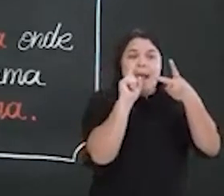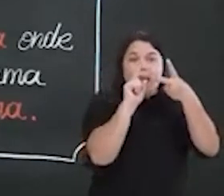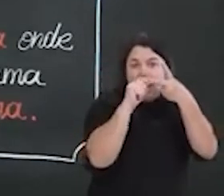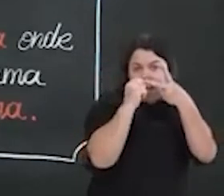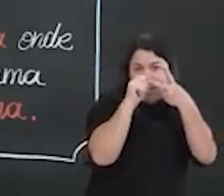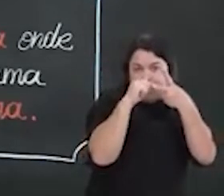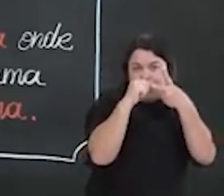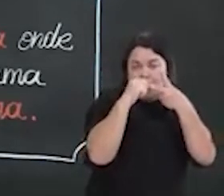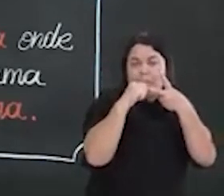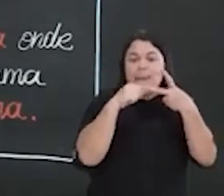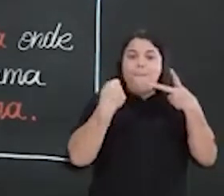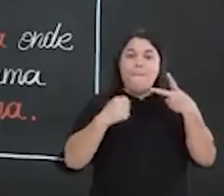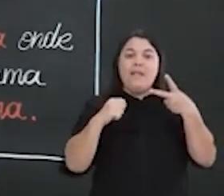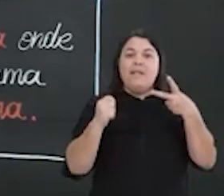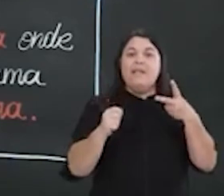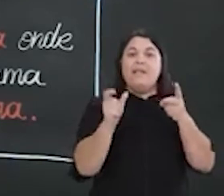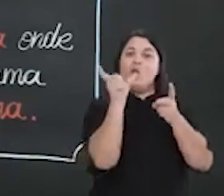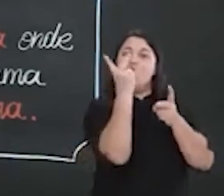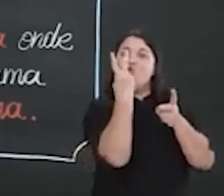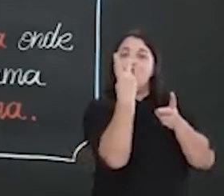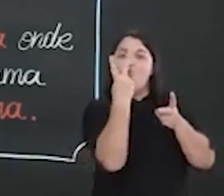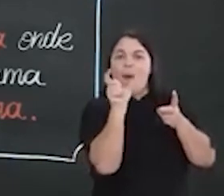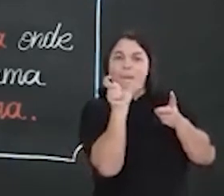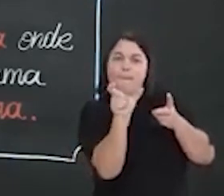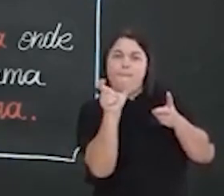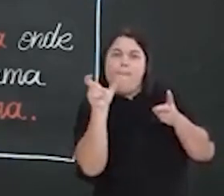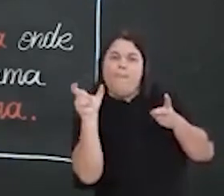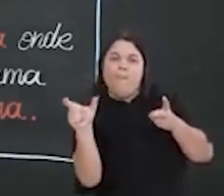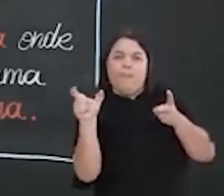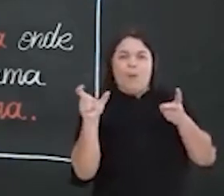marcação não deixou de ser superlativo, mas virou um tipo de superlativo